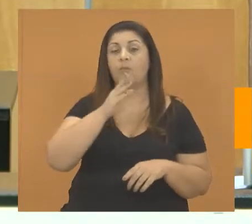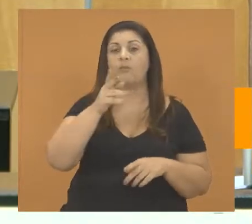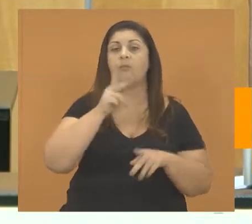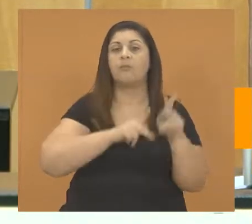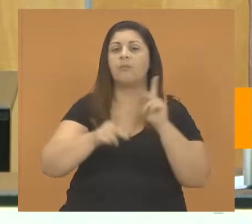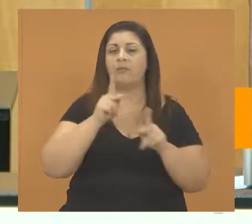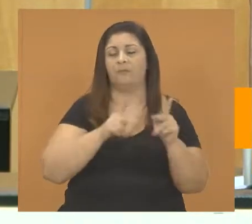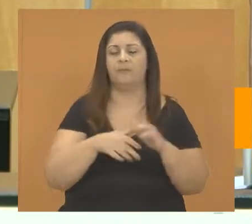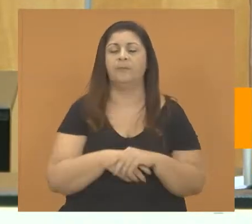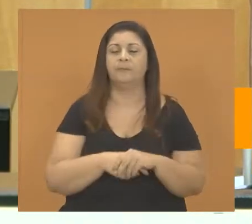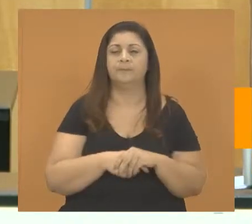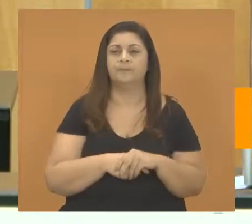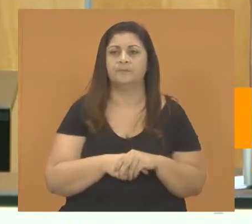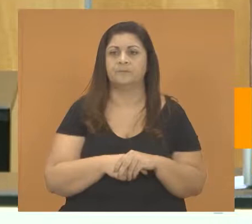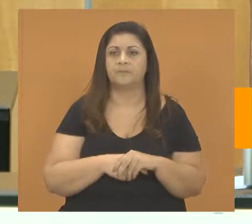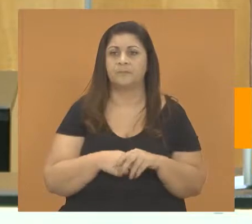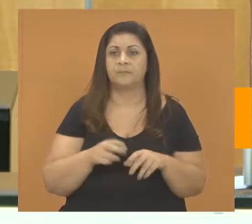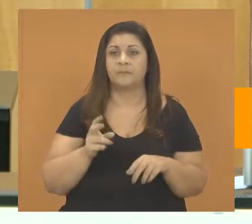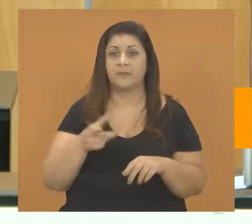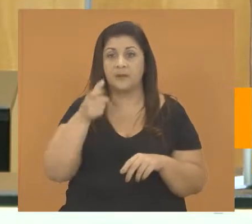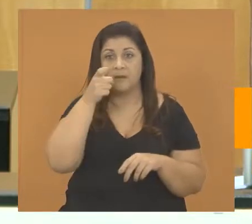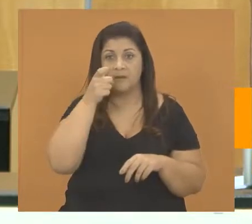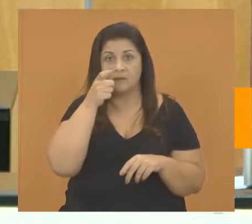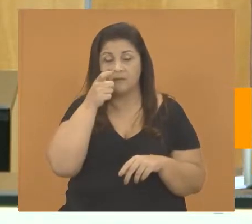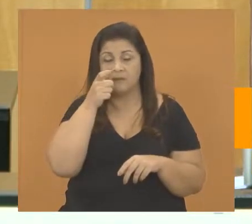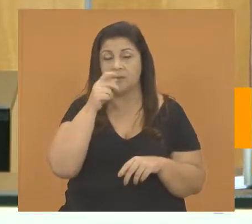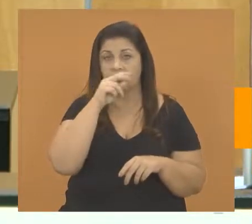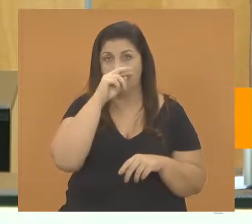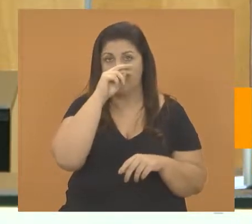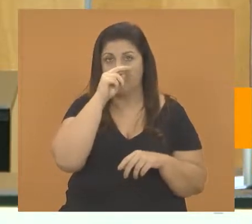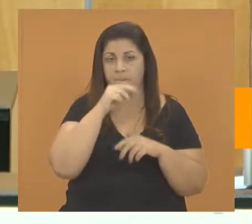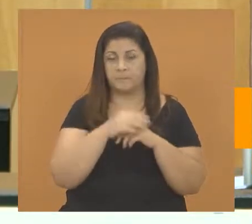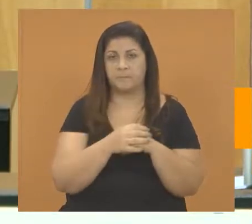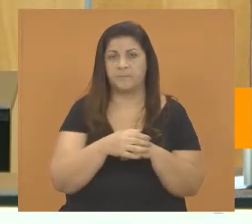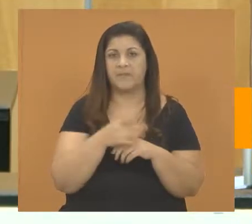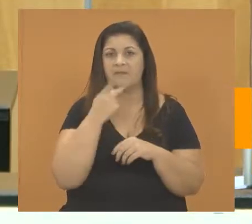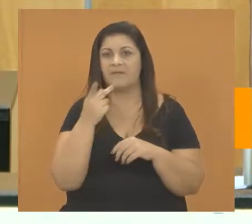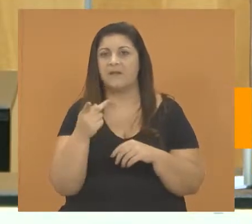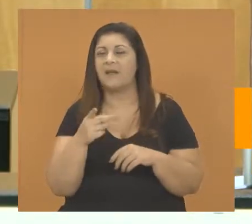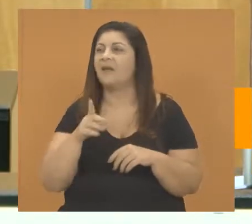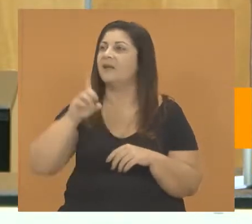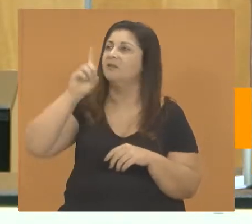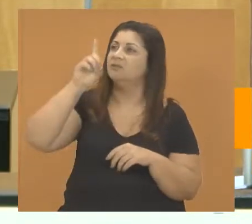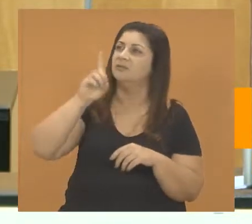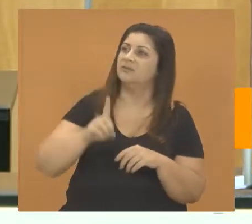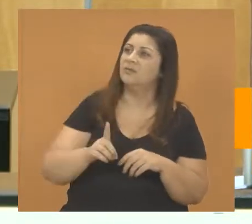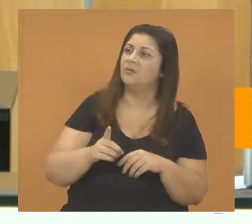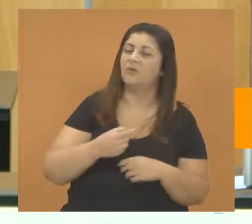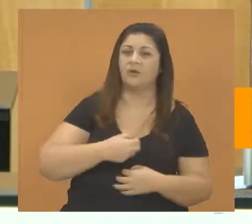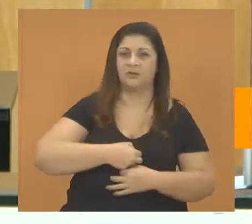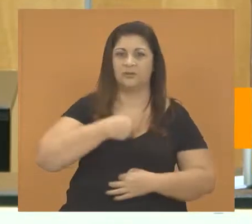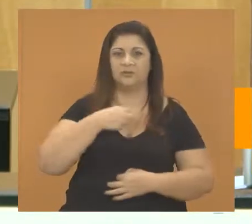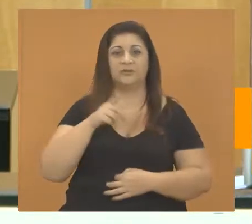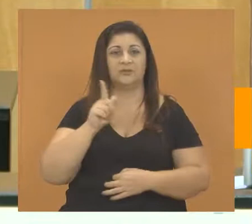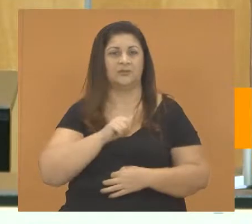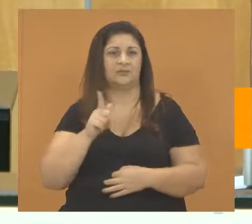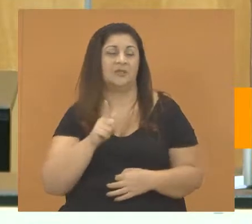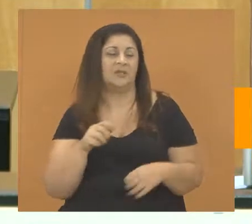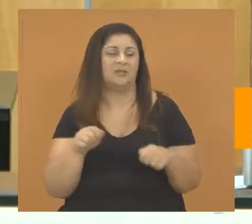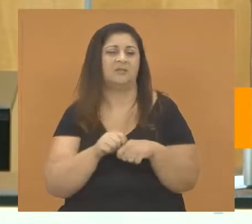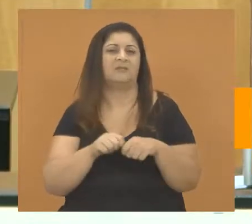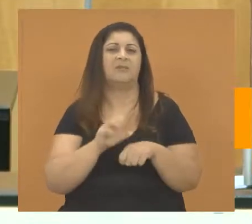houve na prefeitura é você nome a o direção direção gerentes fazem curso em nome da